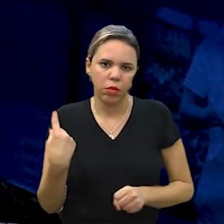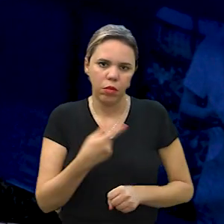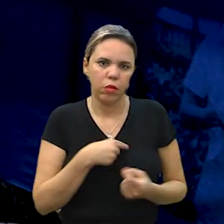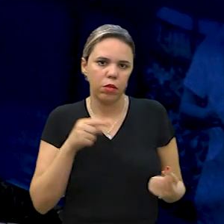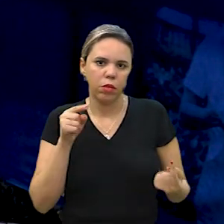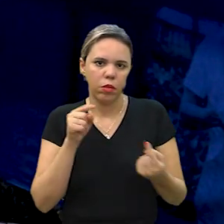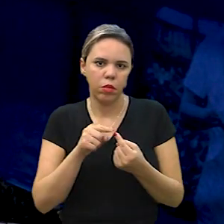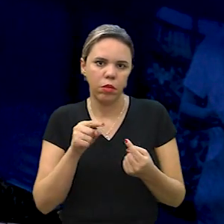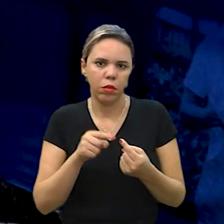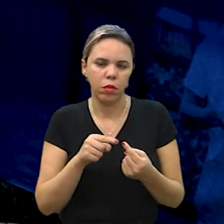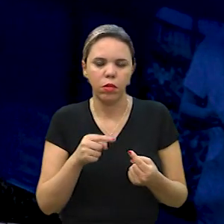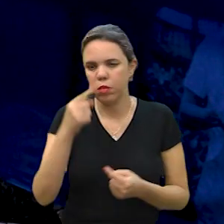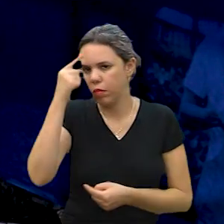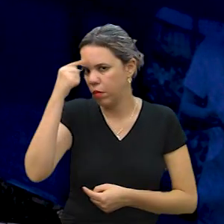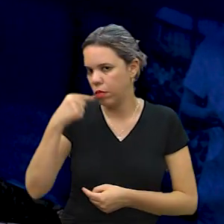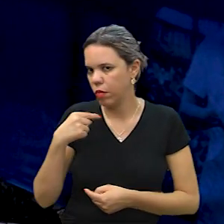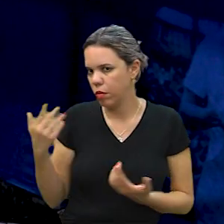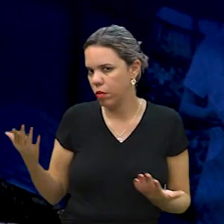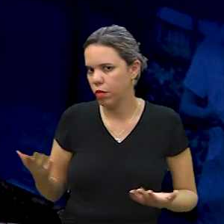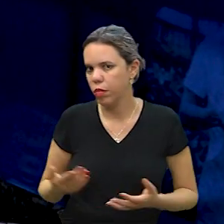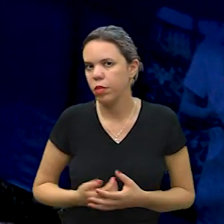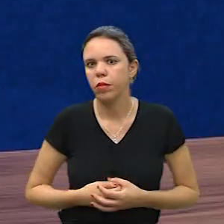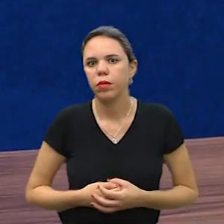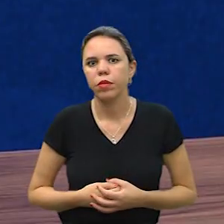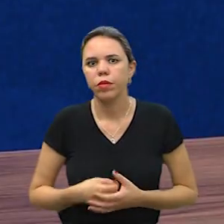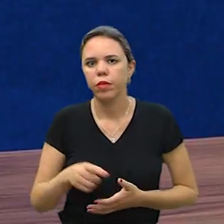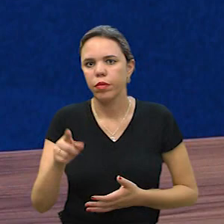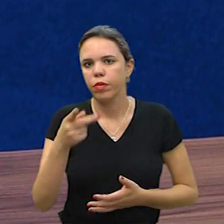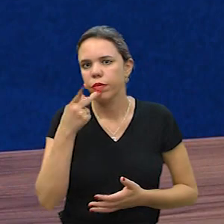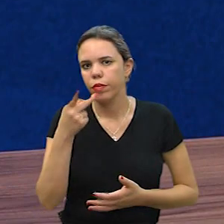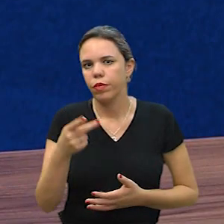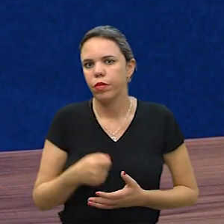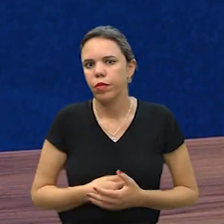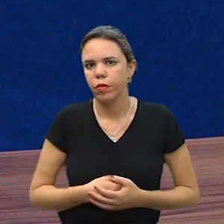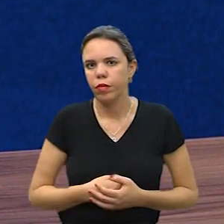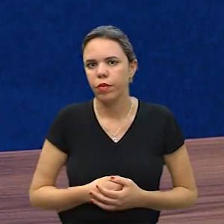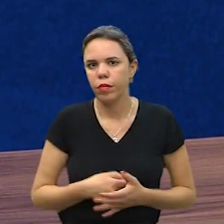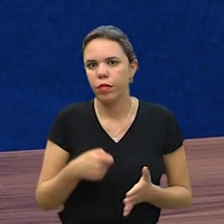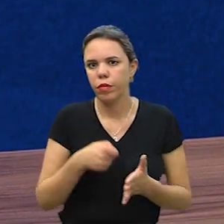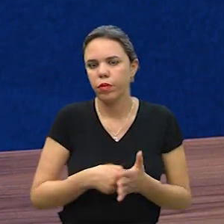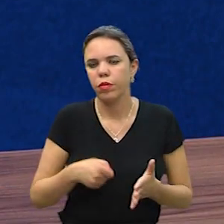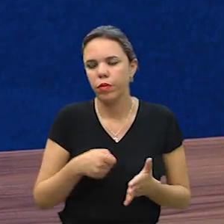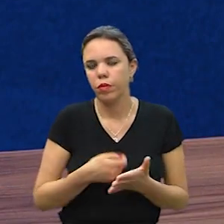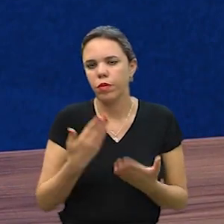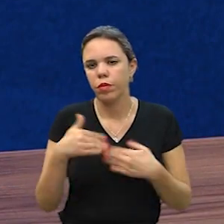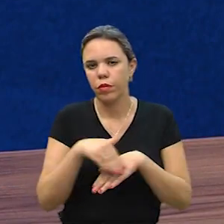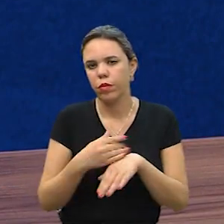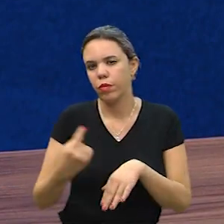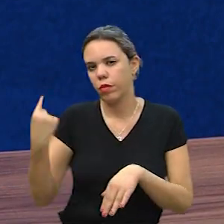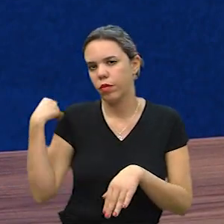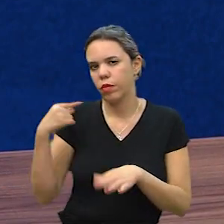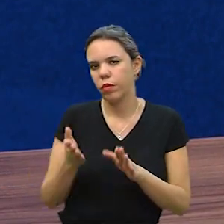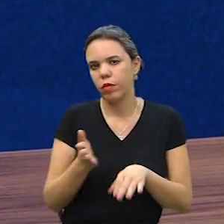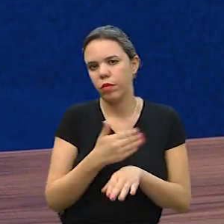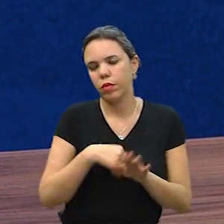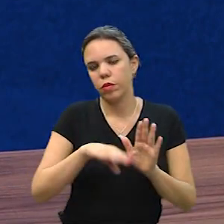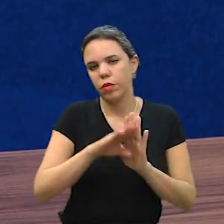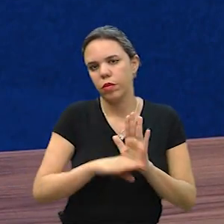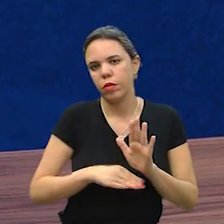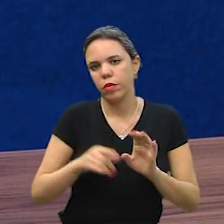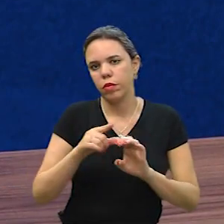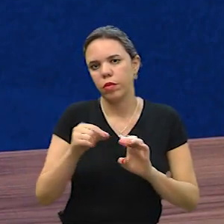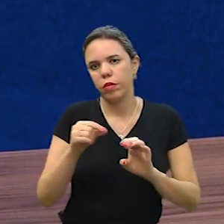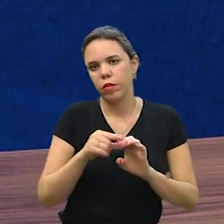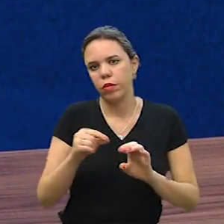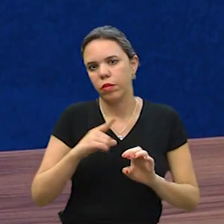é o nosso perfil hoje, Mirna. Você tocou, Dair, na questão da resiliência. A gente conversou no bloco anterior justamente